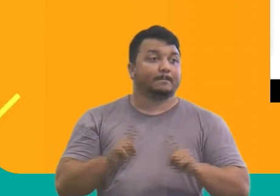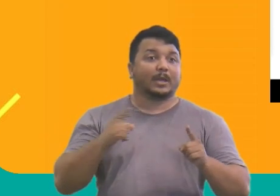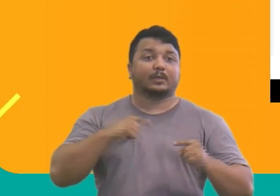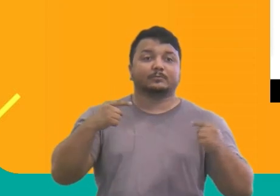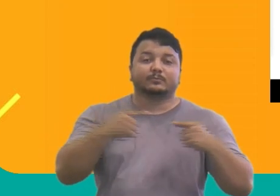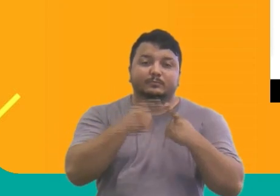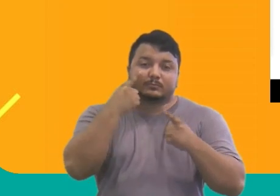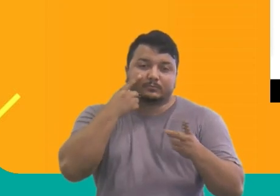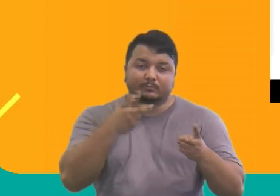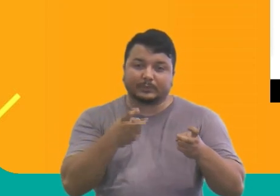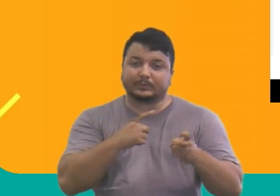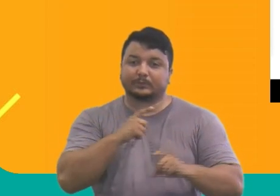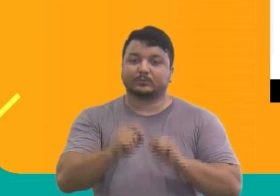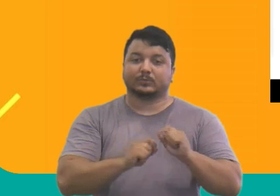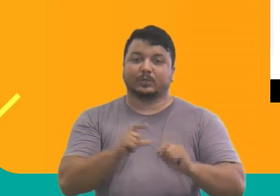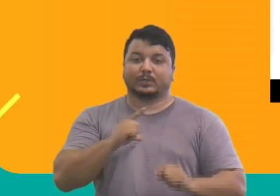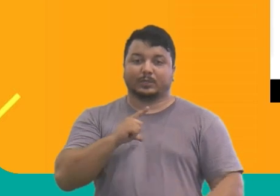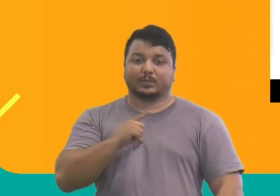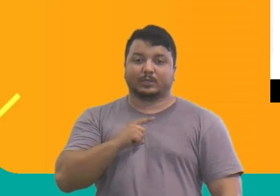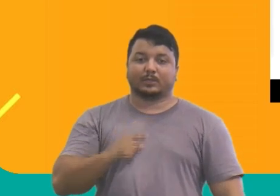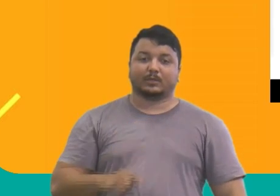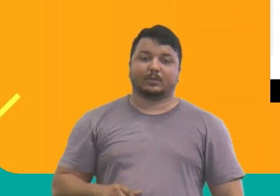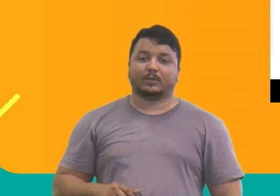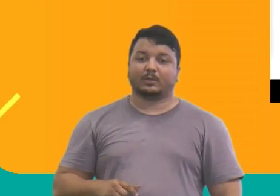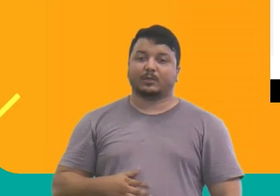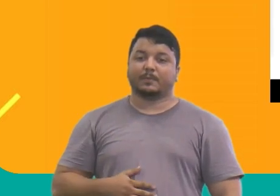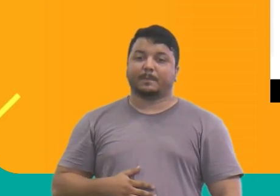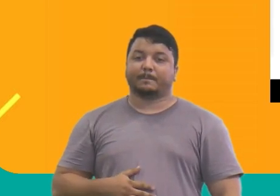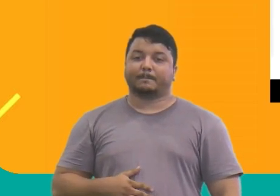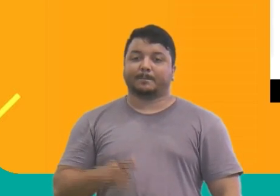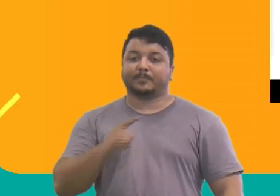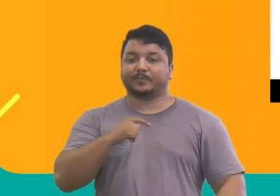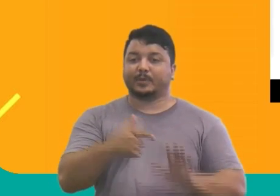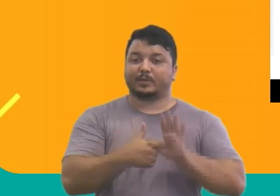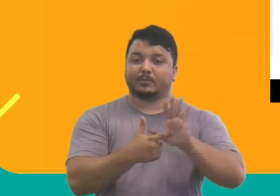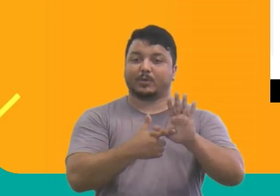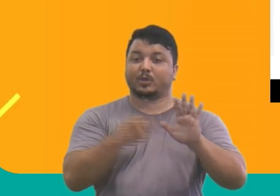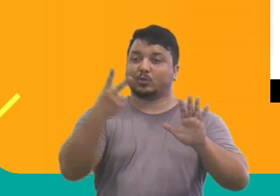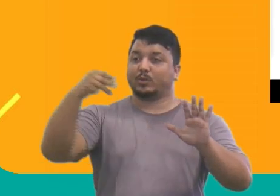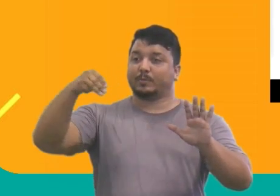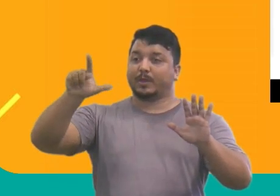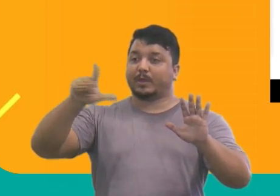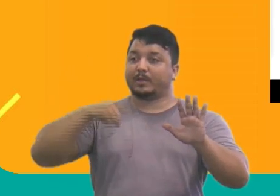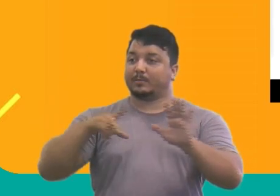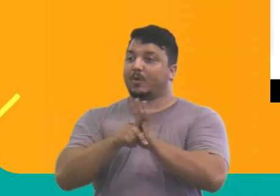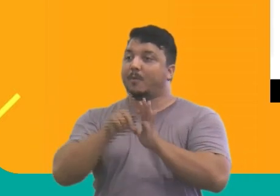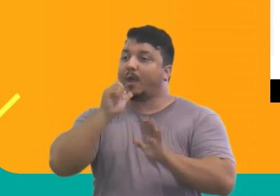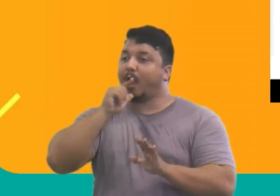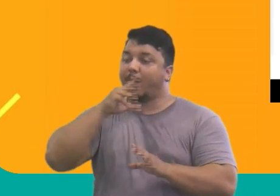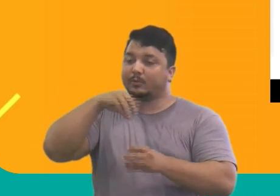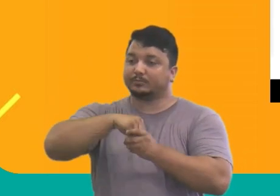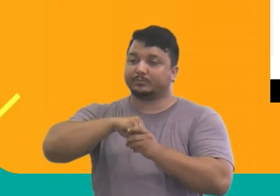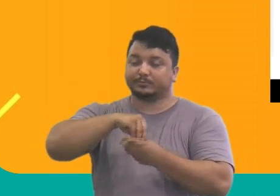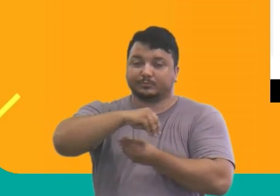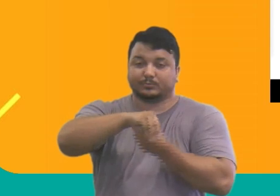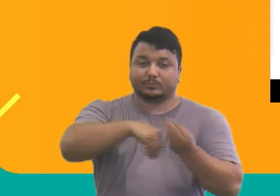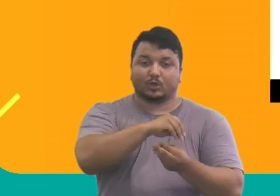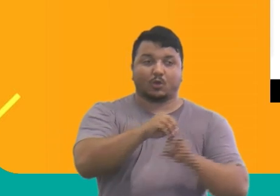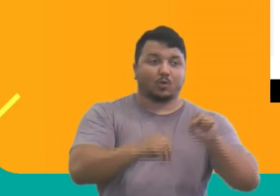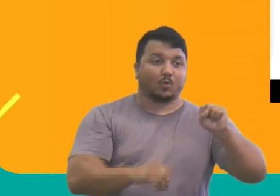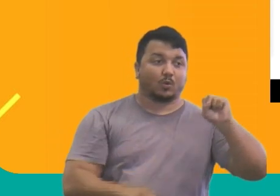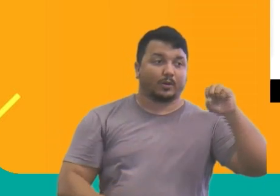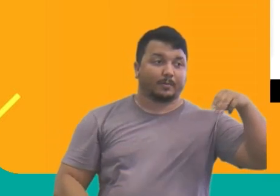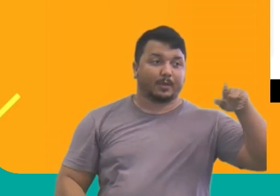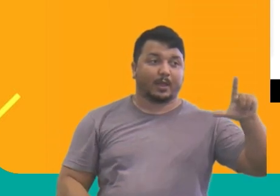observação. Ele diz que uma amostra de 2 ml de água de um rio foi misturada com 8 ml de